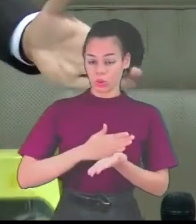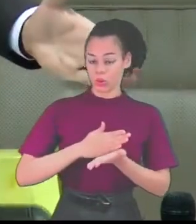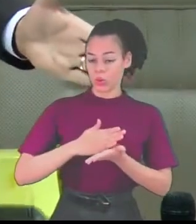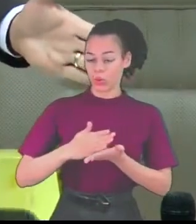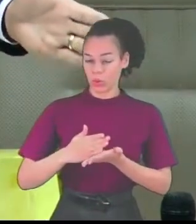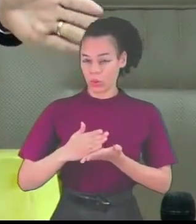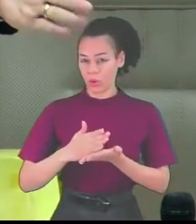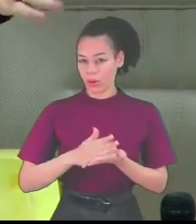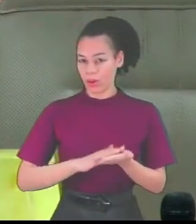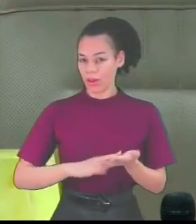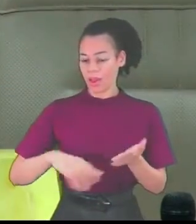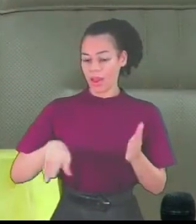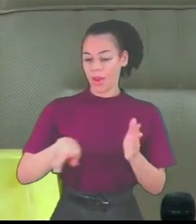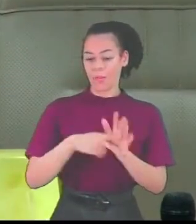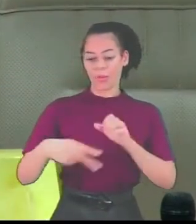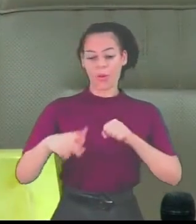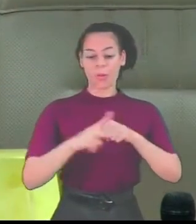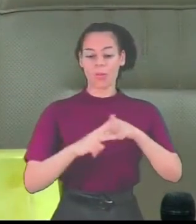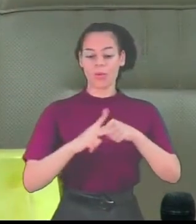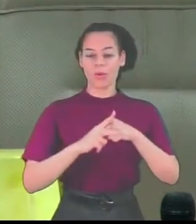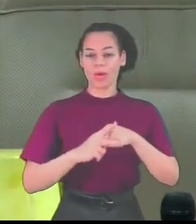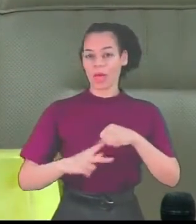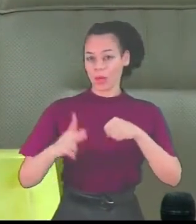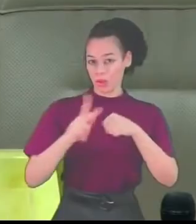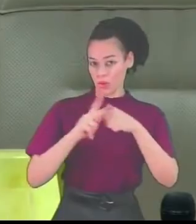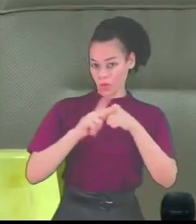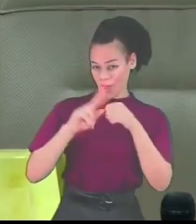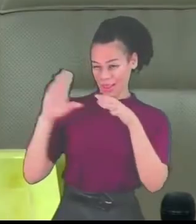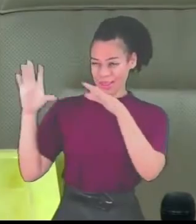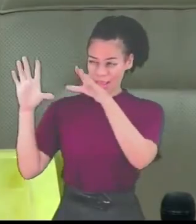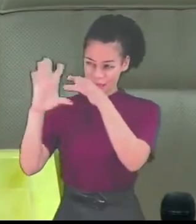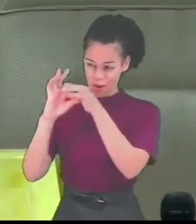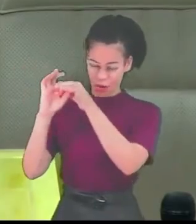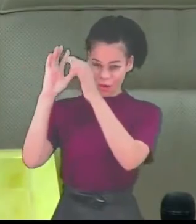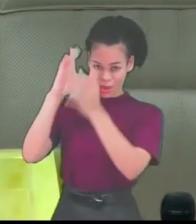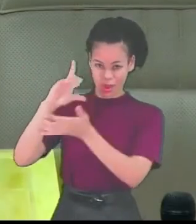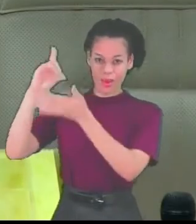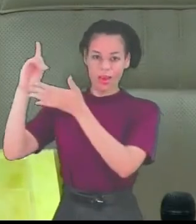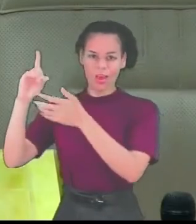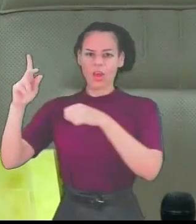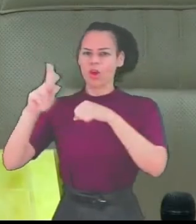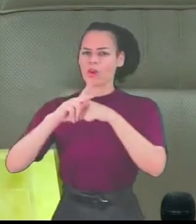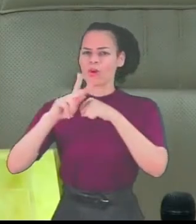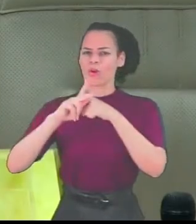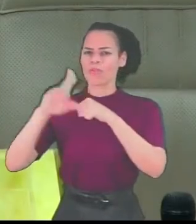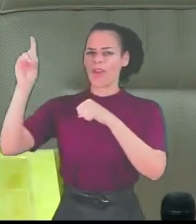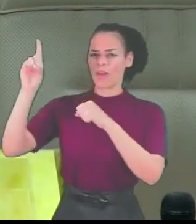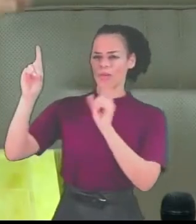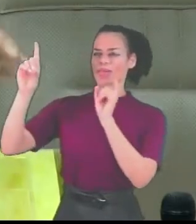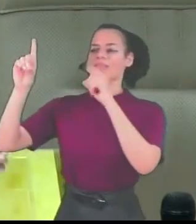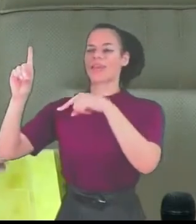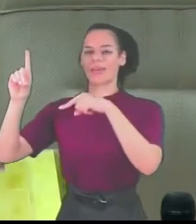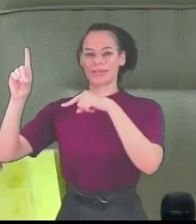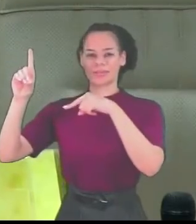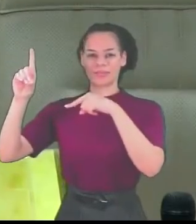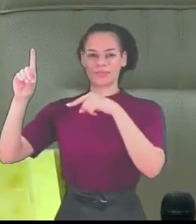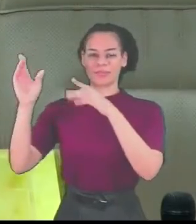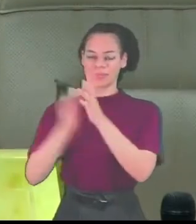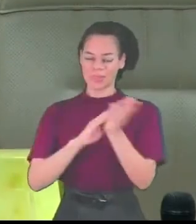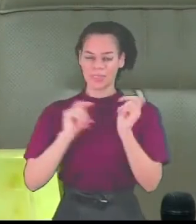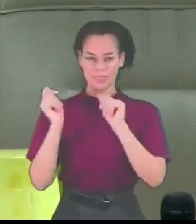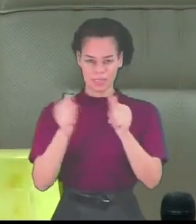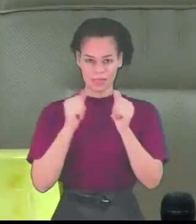verbo eo verbo estava com Deus eo verbo ela Deus aleluia